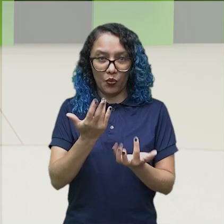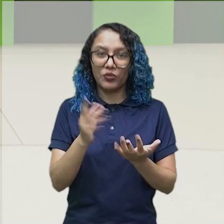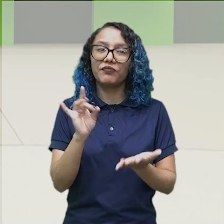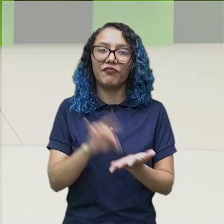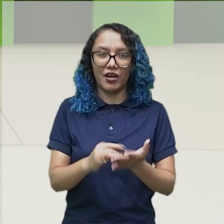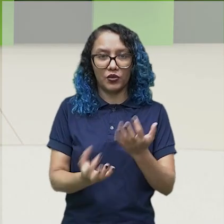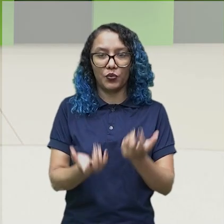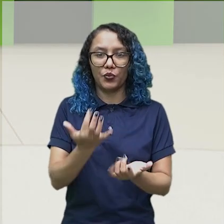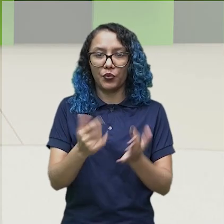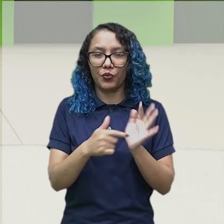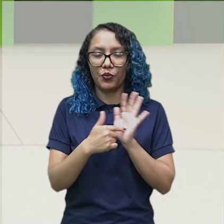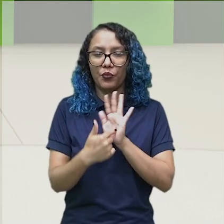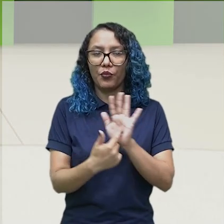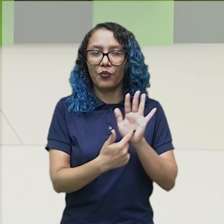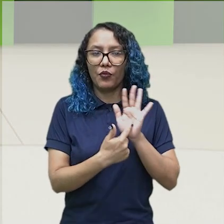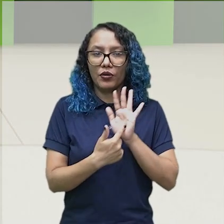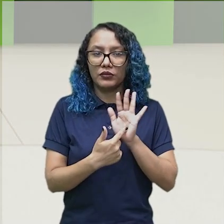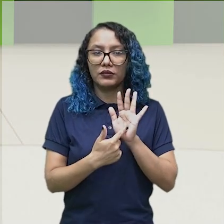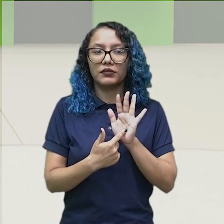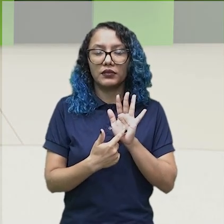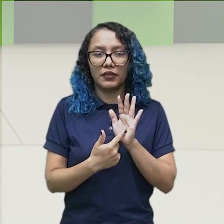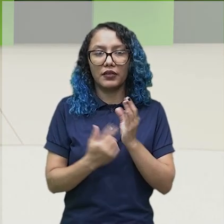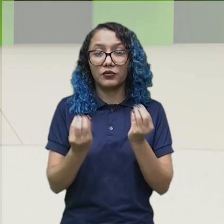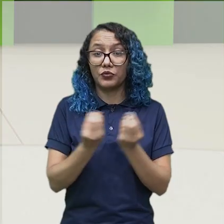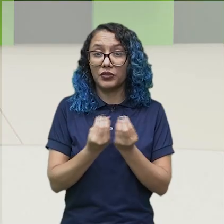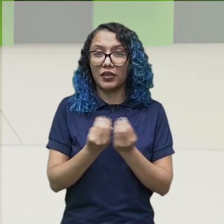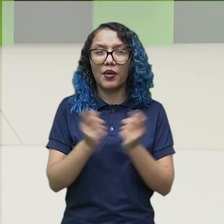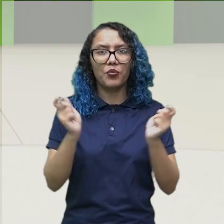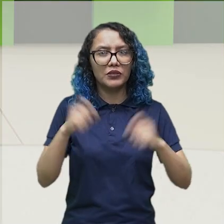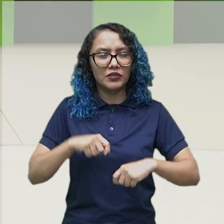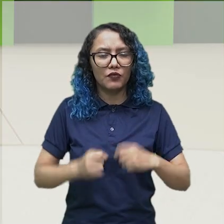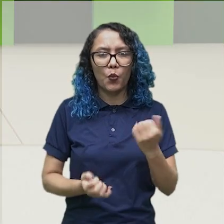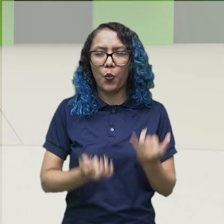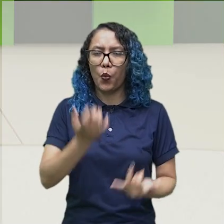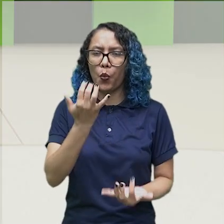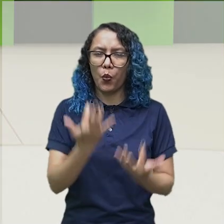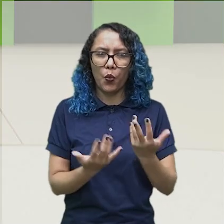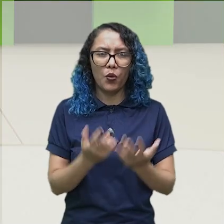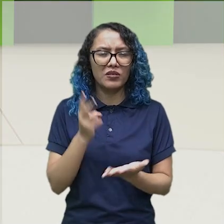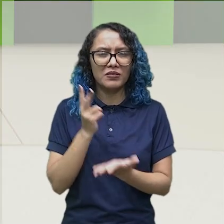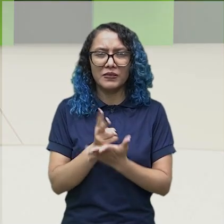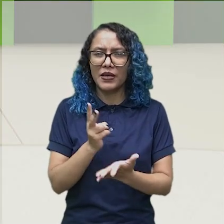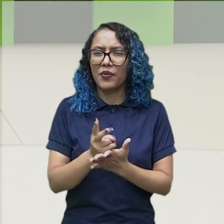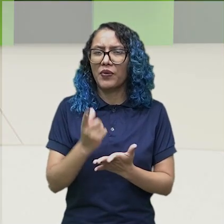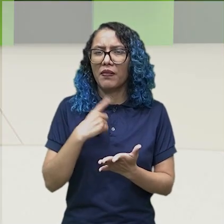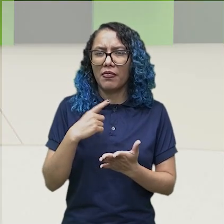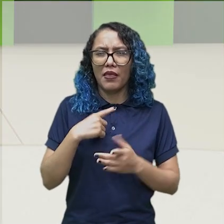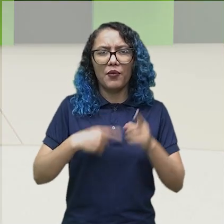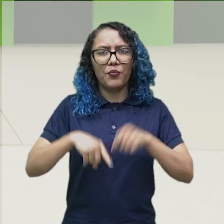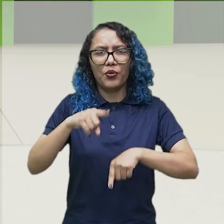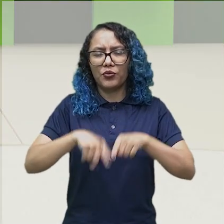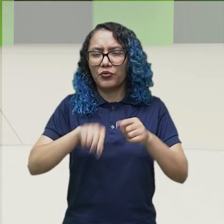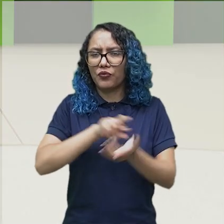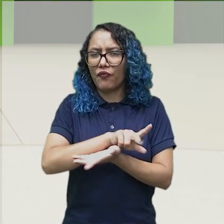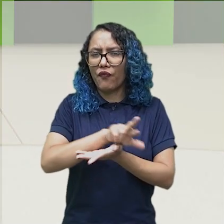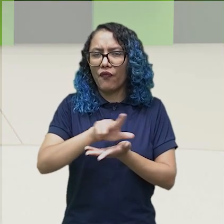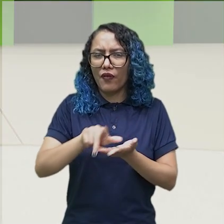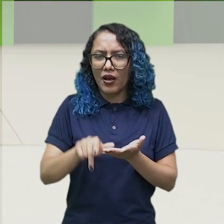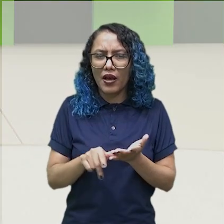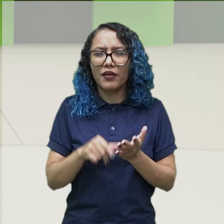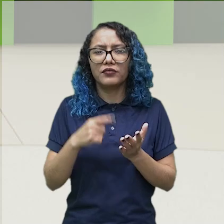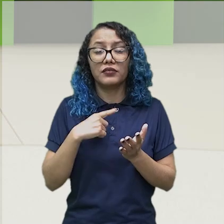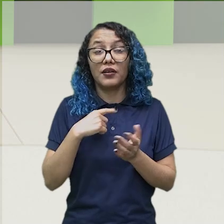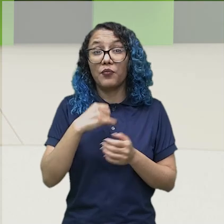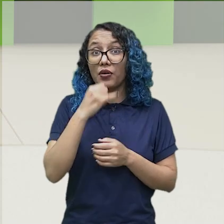né? Indicando uma substância inflamável. Esse aí aparece muito em vários produtos, tá? Até, por exemplo, álcool